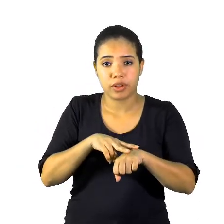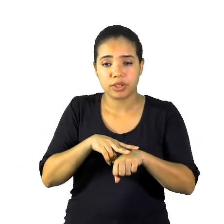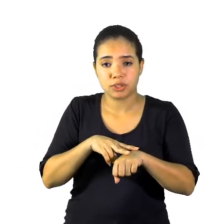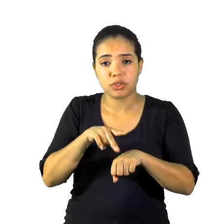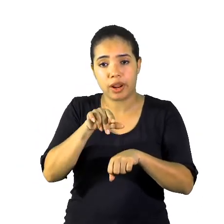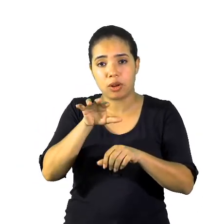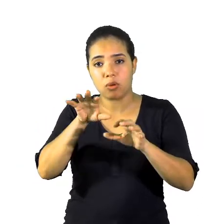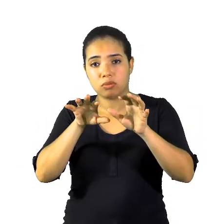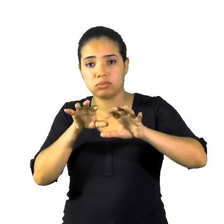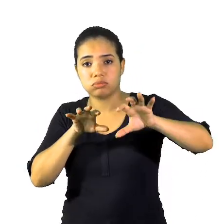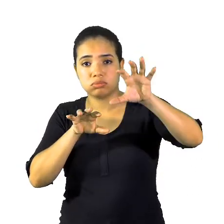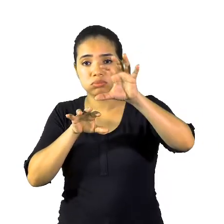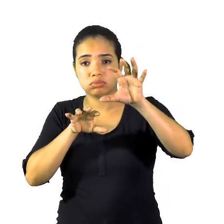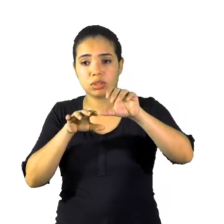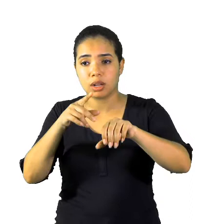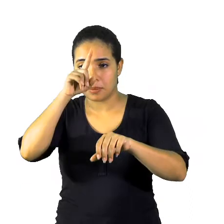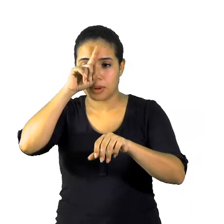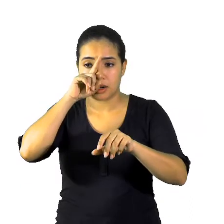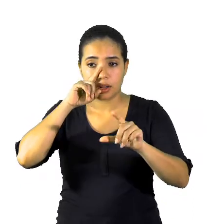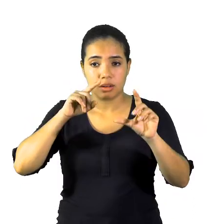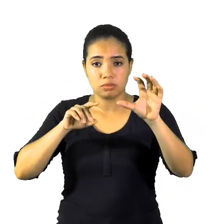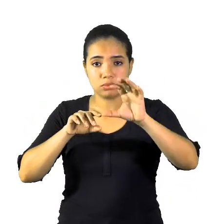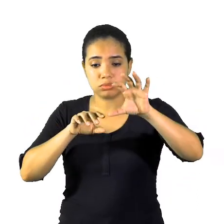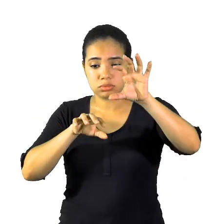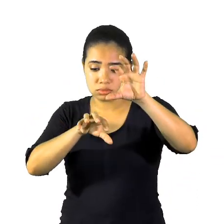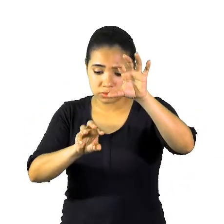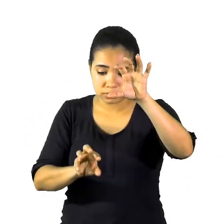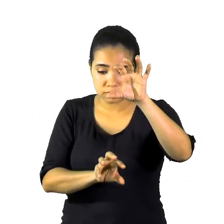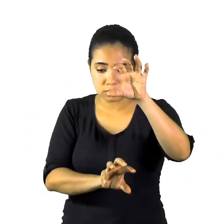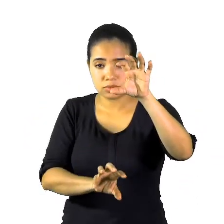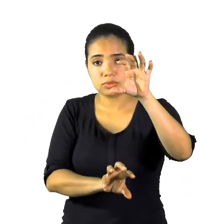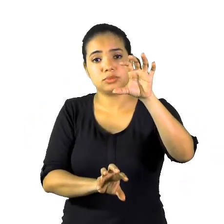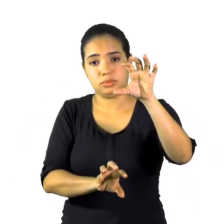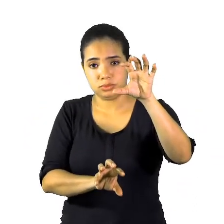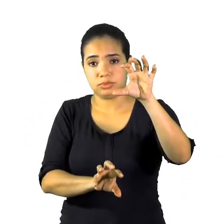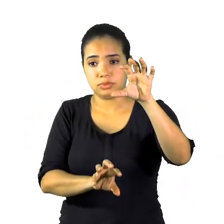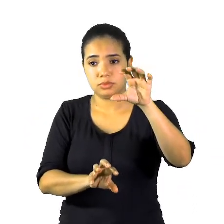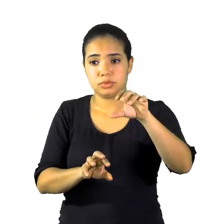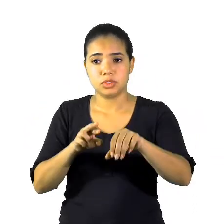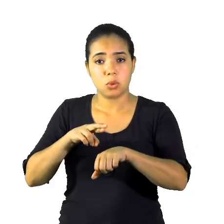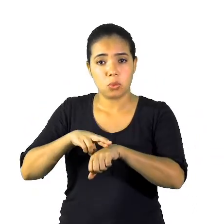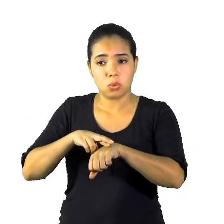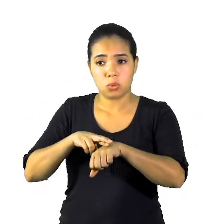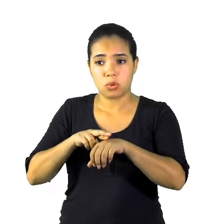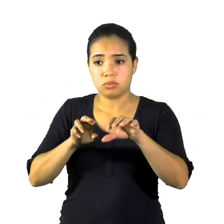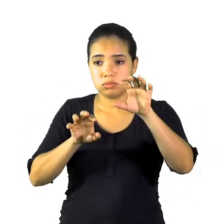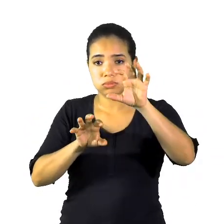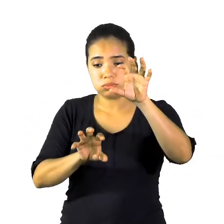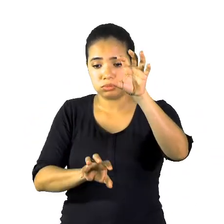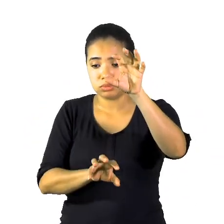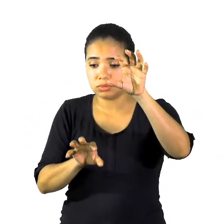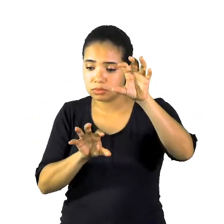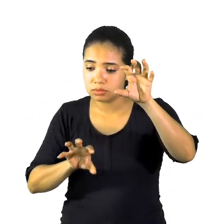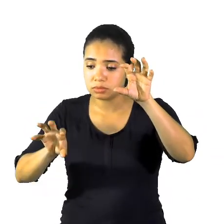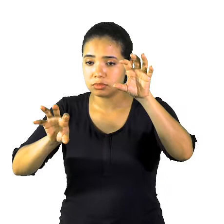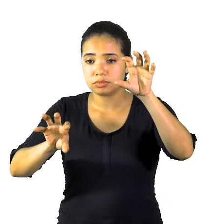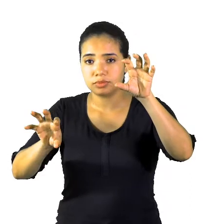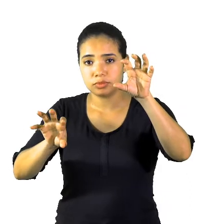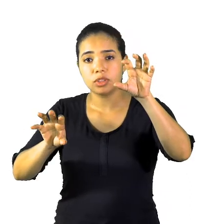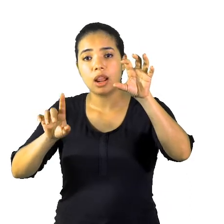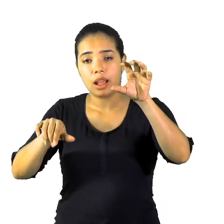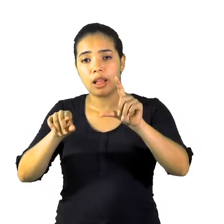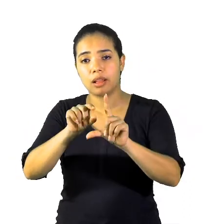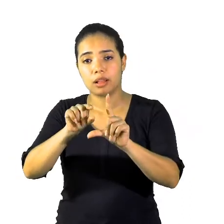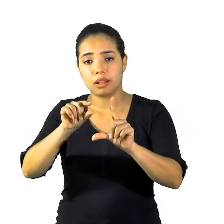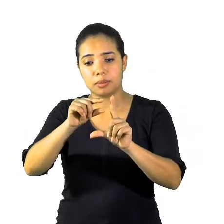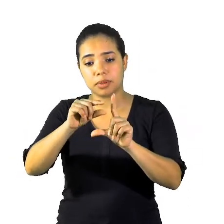determinada área, o amarelo significa outra determinada área, o roxo, outra determinada área. Isso é a legenda.